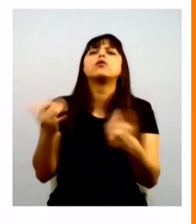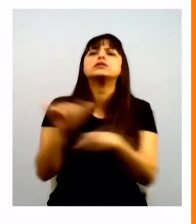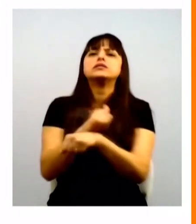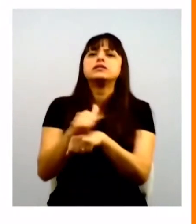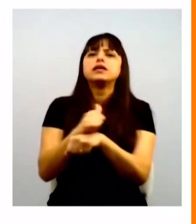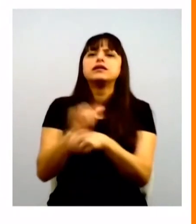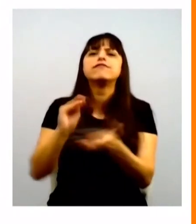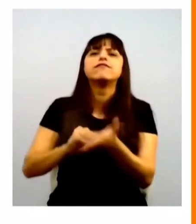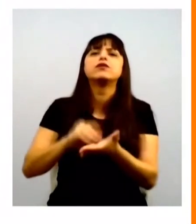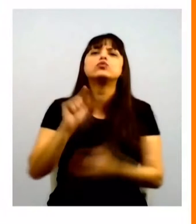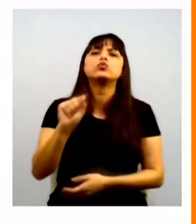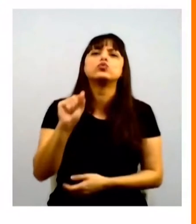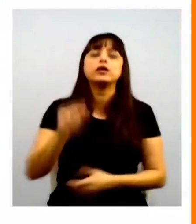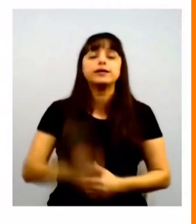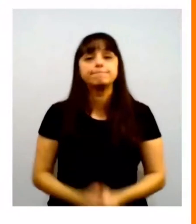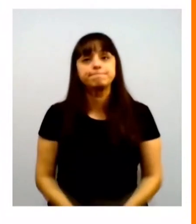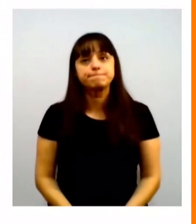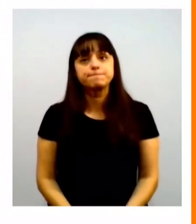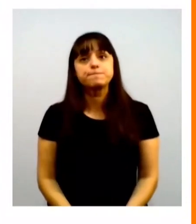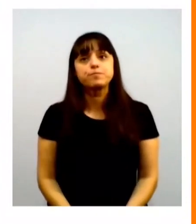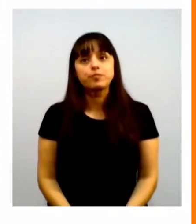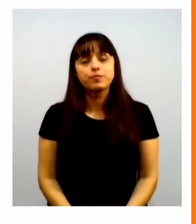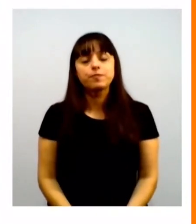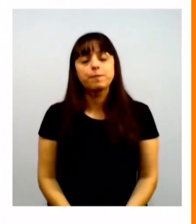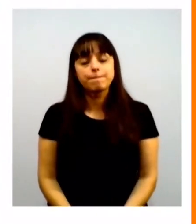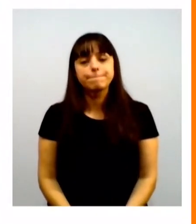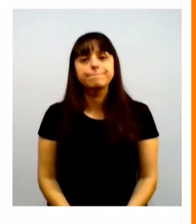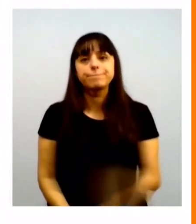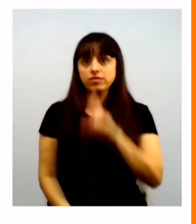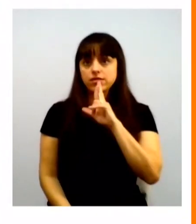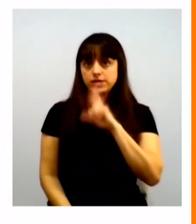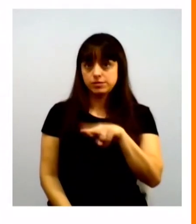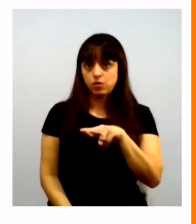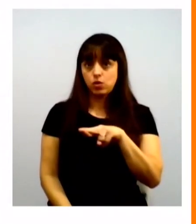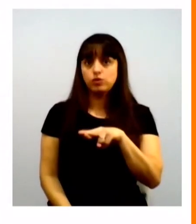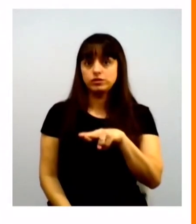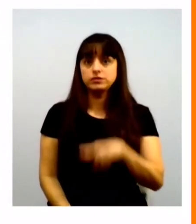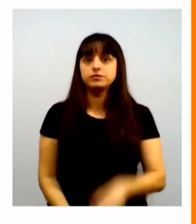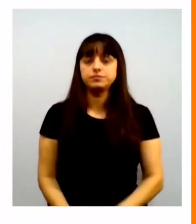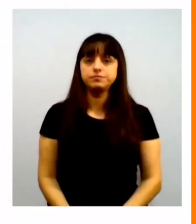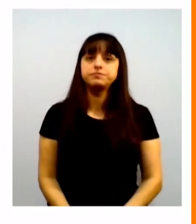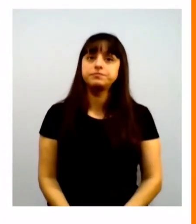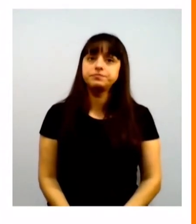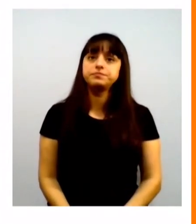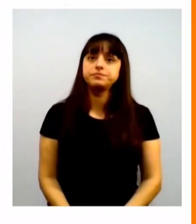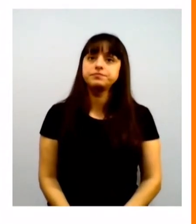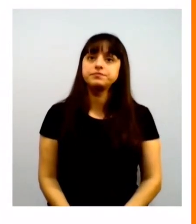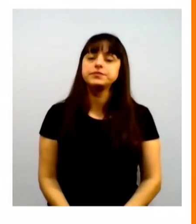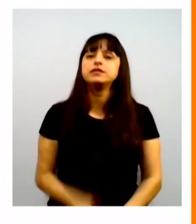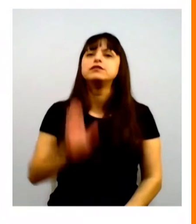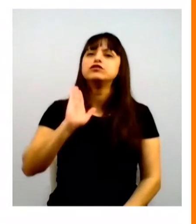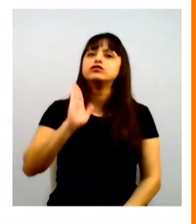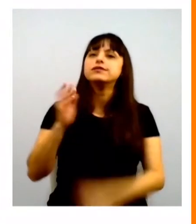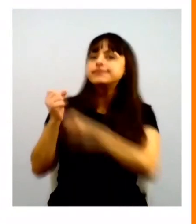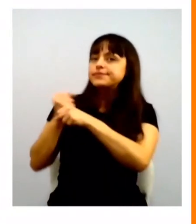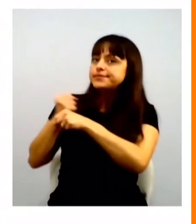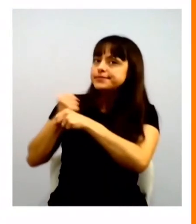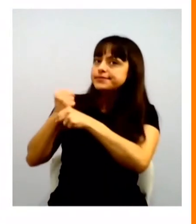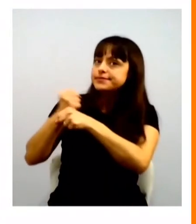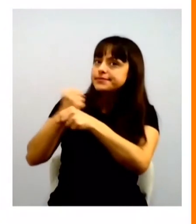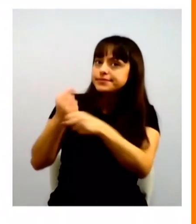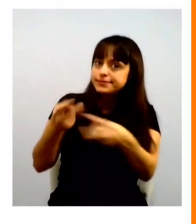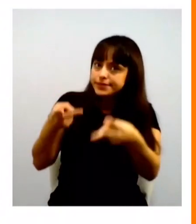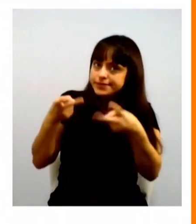Bem, temos visto nos últimos anos que, apesar de que a cultura